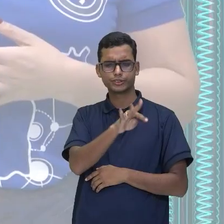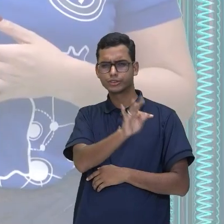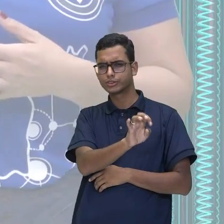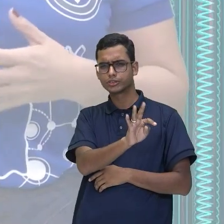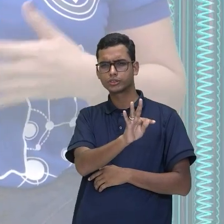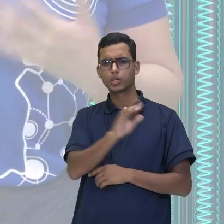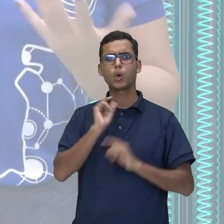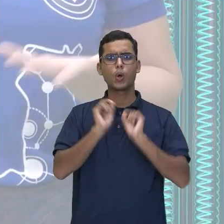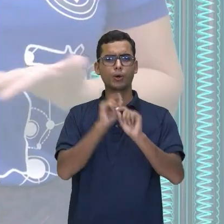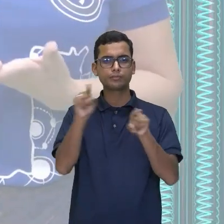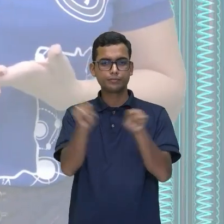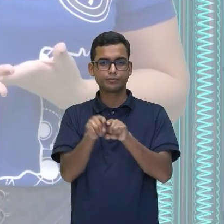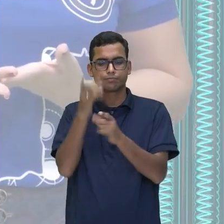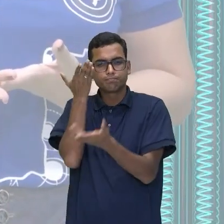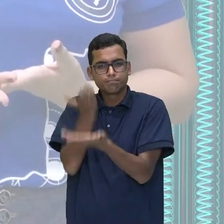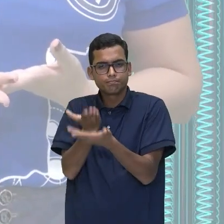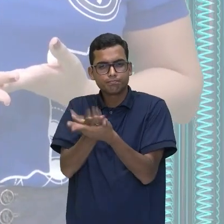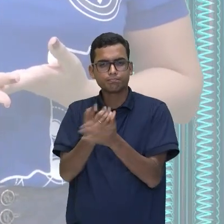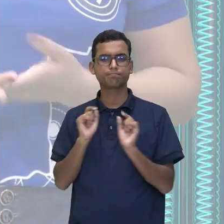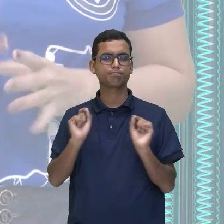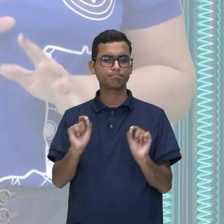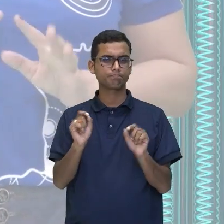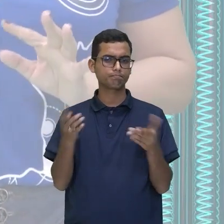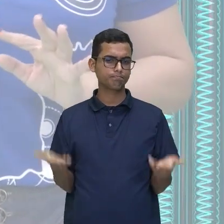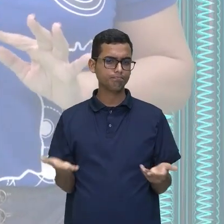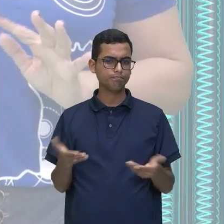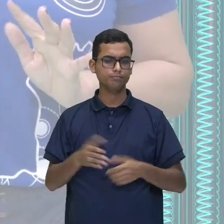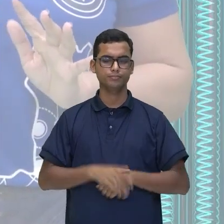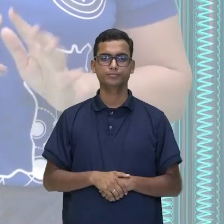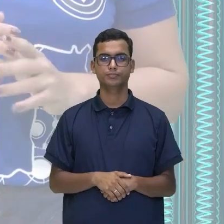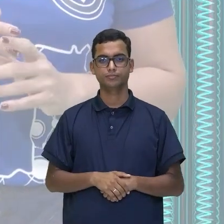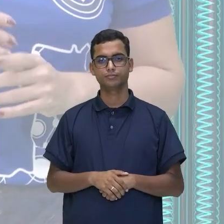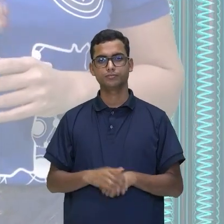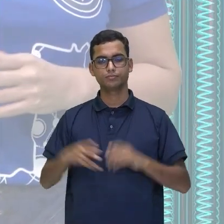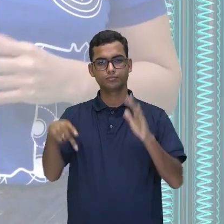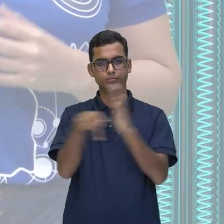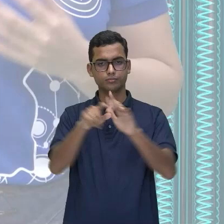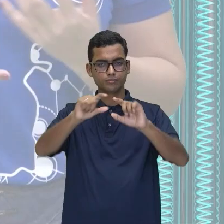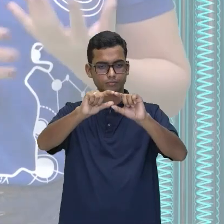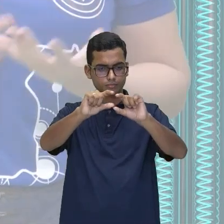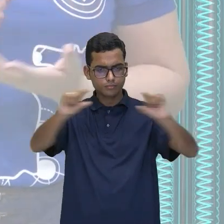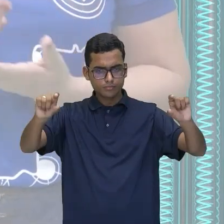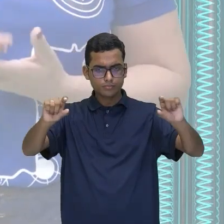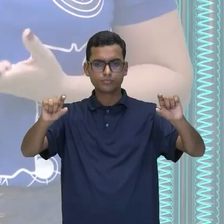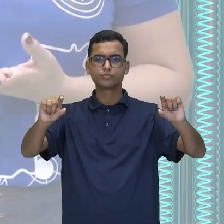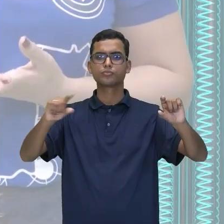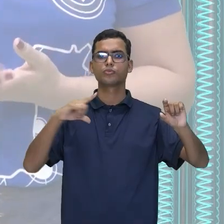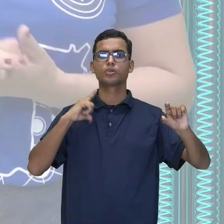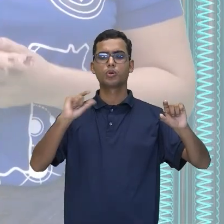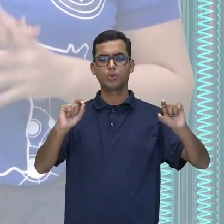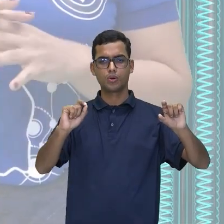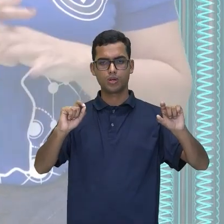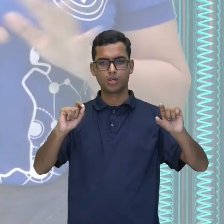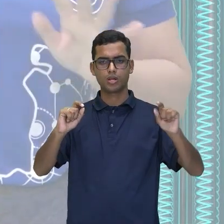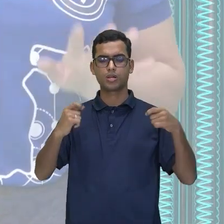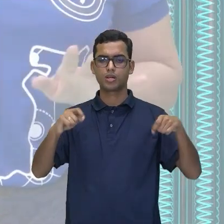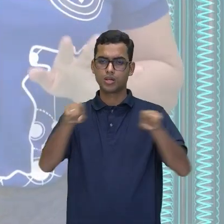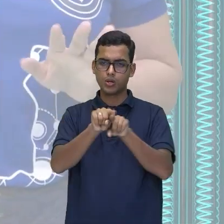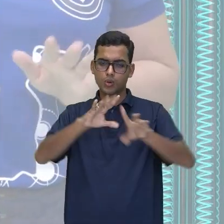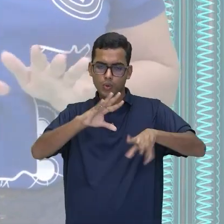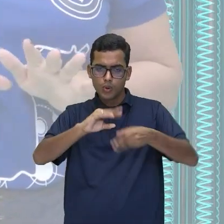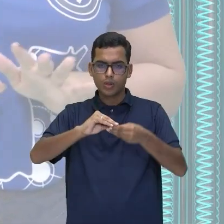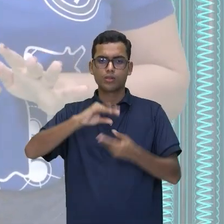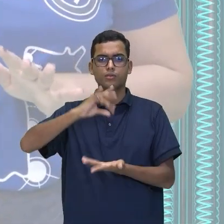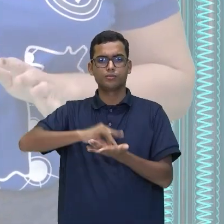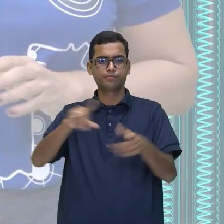um estudante. Quem é um estudante? Tá bom? Então, é uma oração que não está completa, o verbo está sozinho